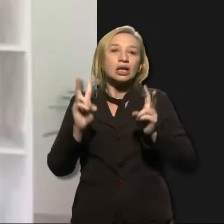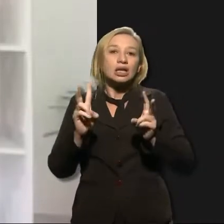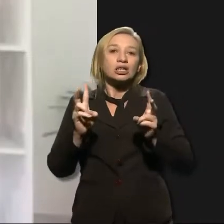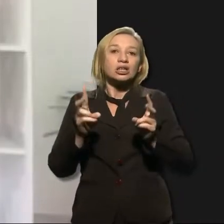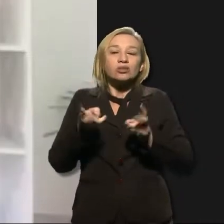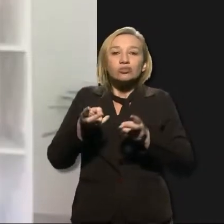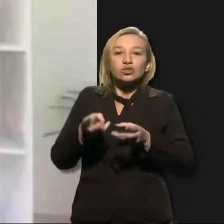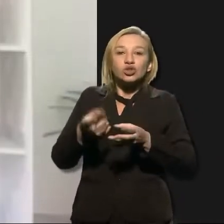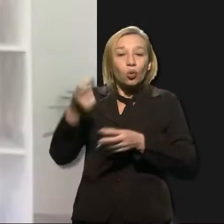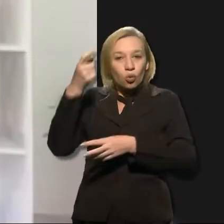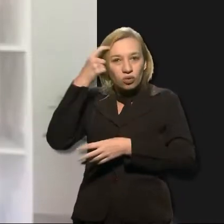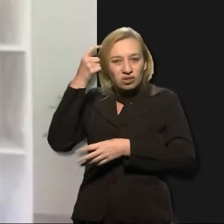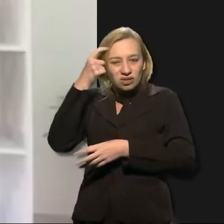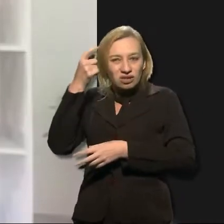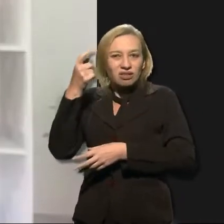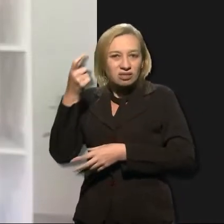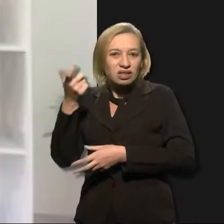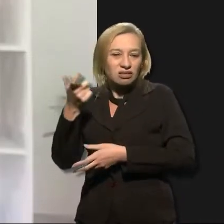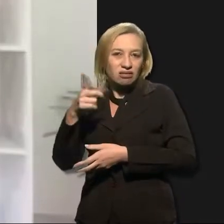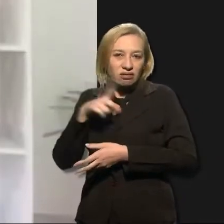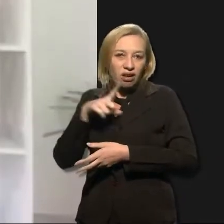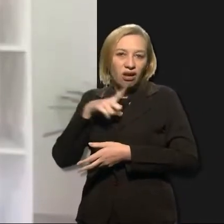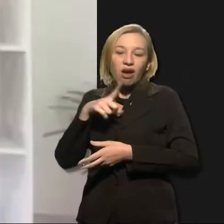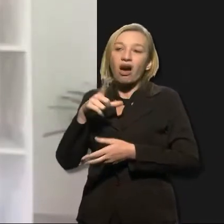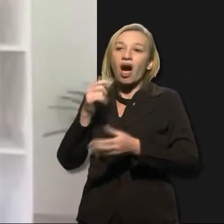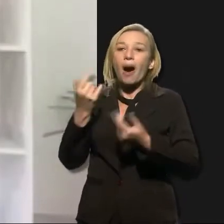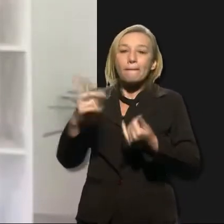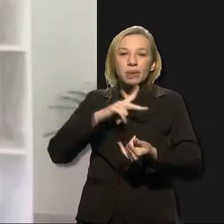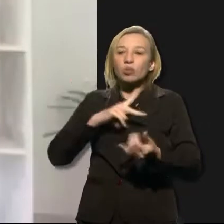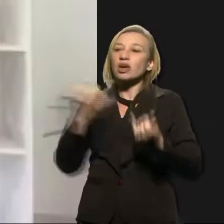de conscientização, né? Porque até a